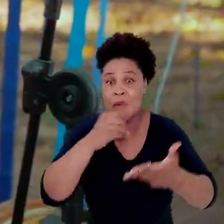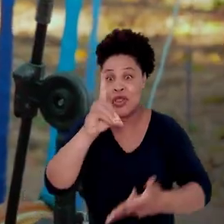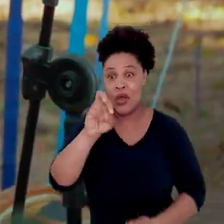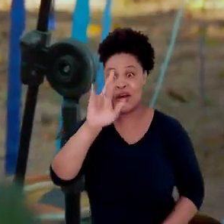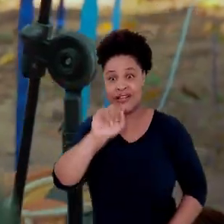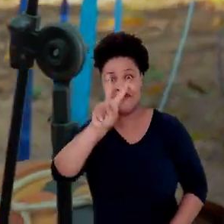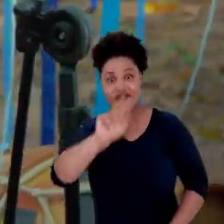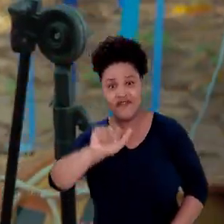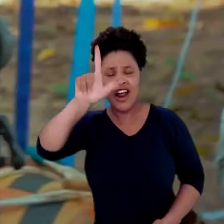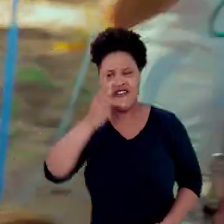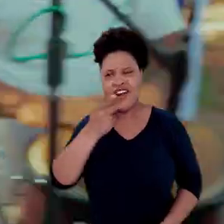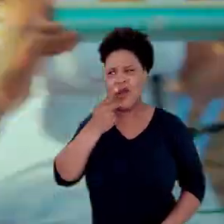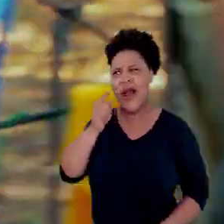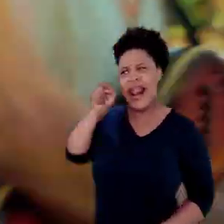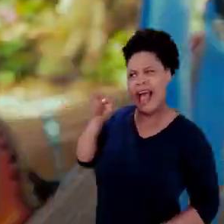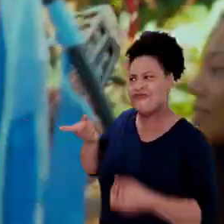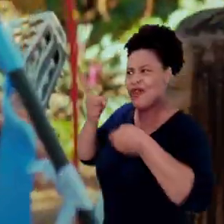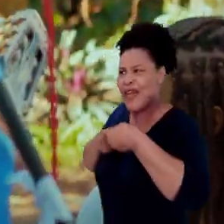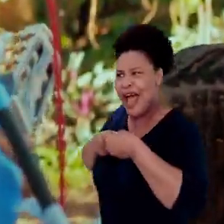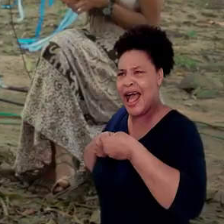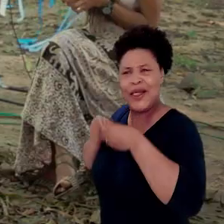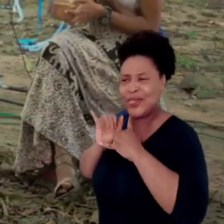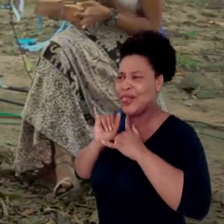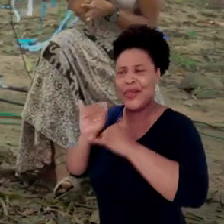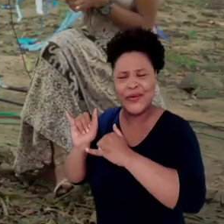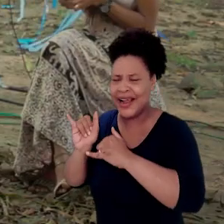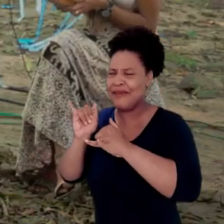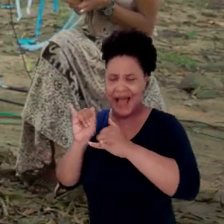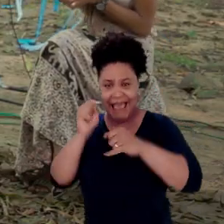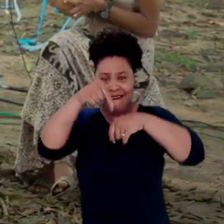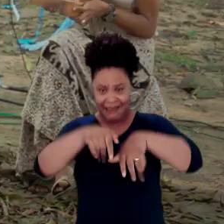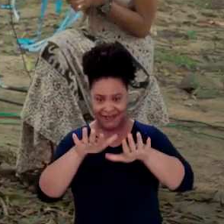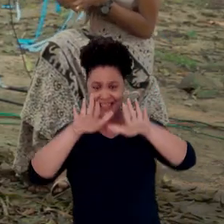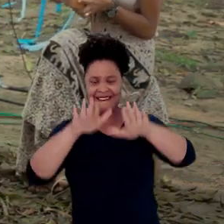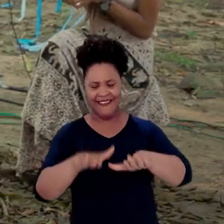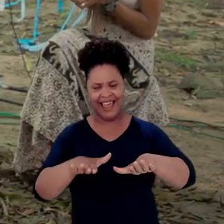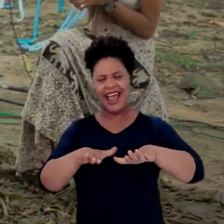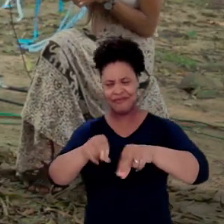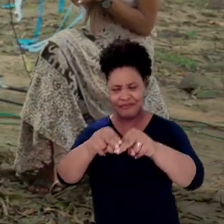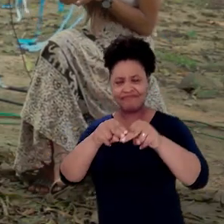o Dorival, nunca mais quer voltar. Marisqueira,